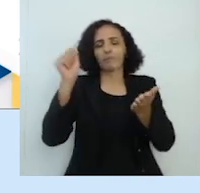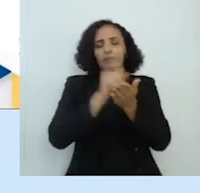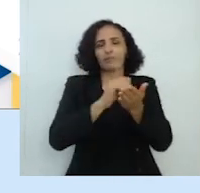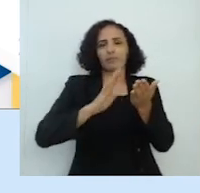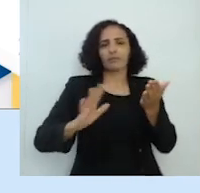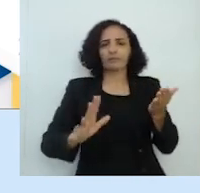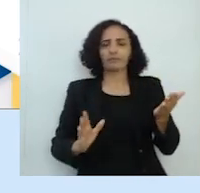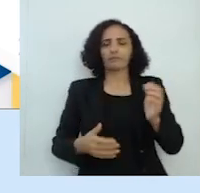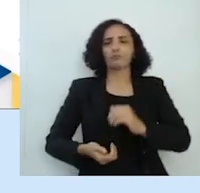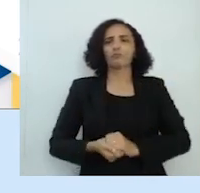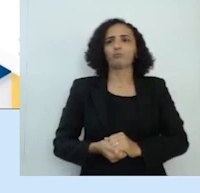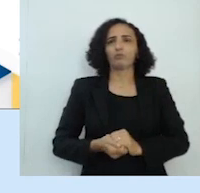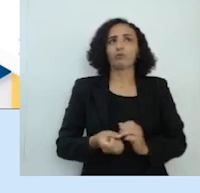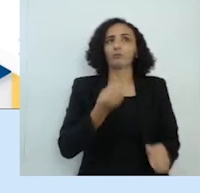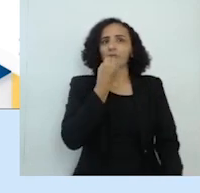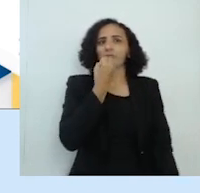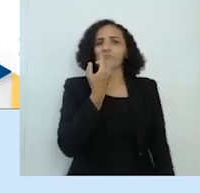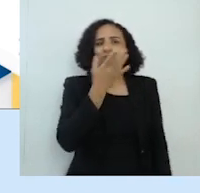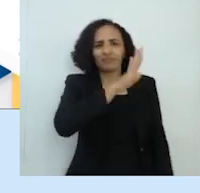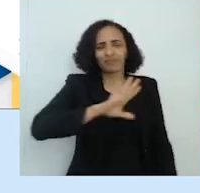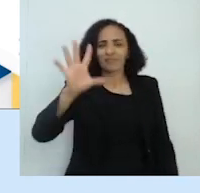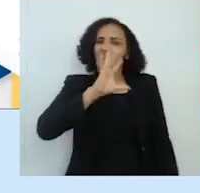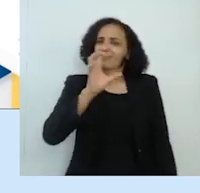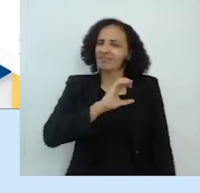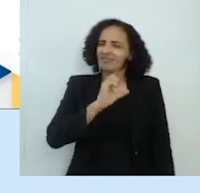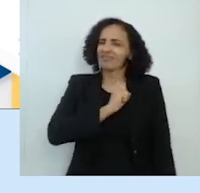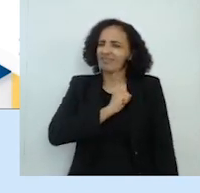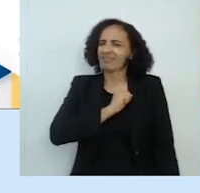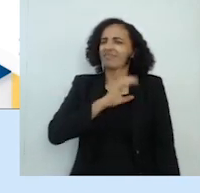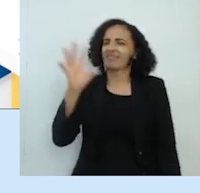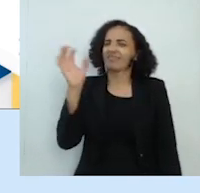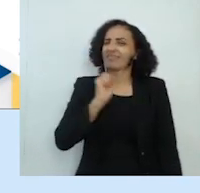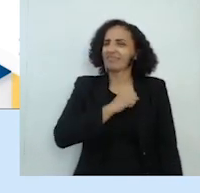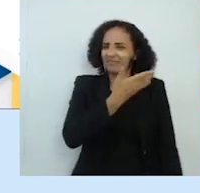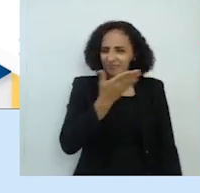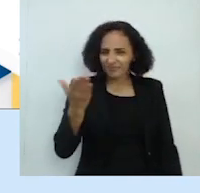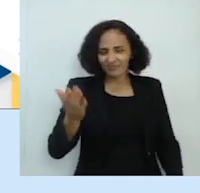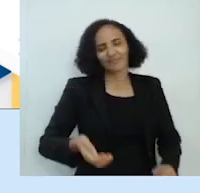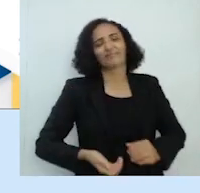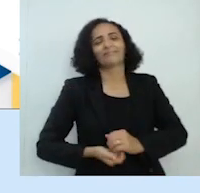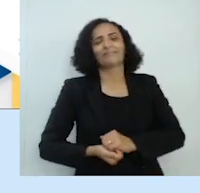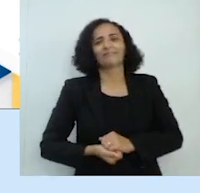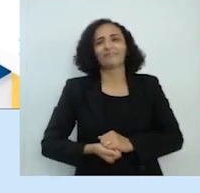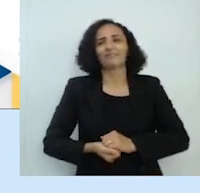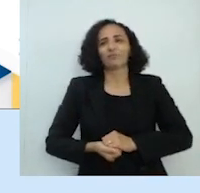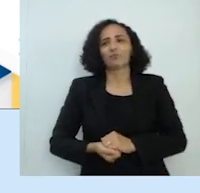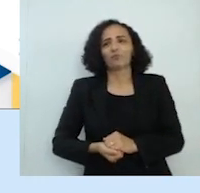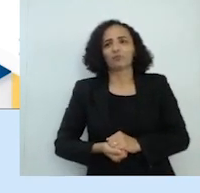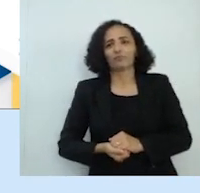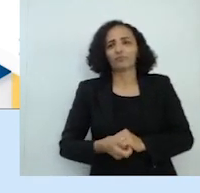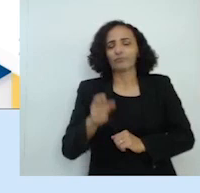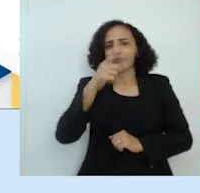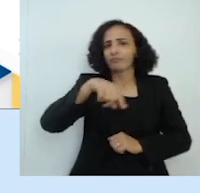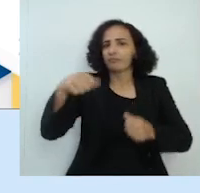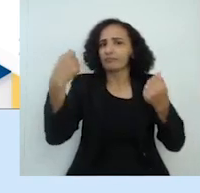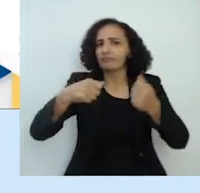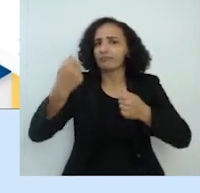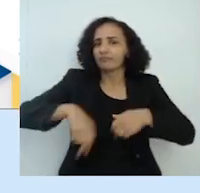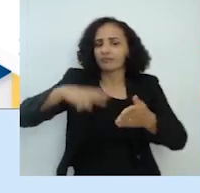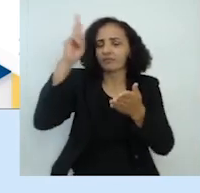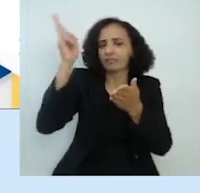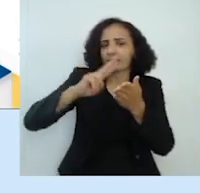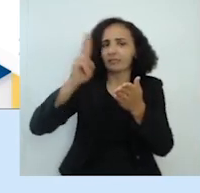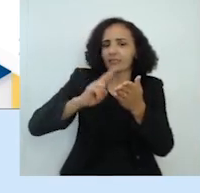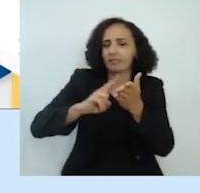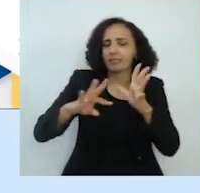revisão. Oba, vocês adoram, principalmente porque eu dou a resposta, né? Mas tem que ler as questões todinhas.